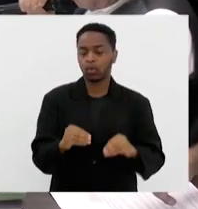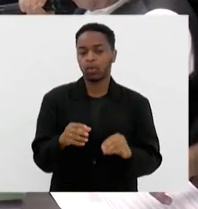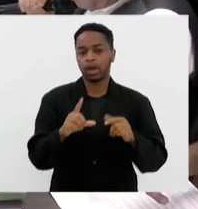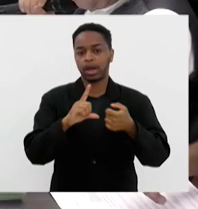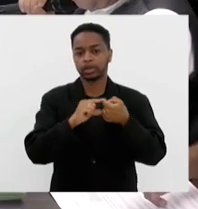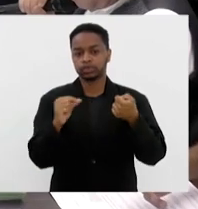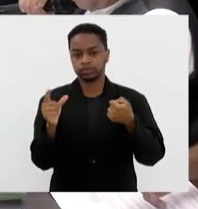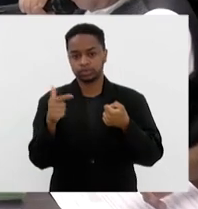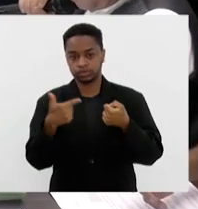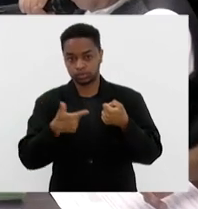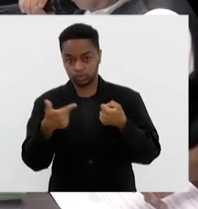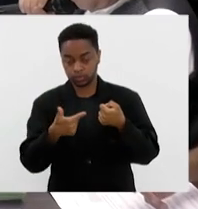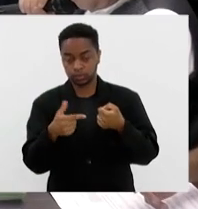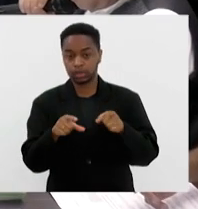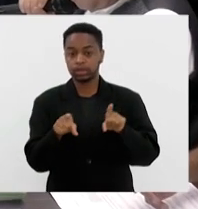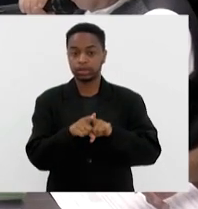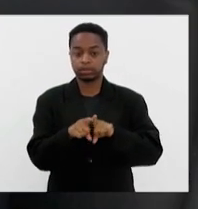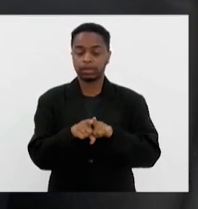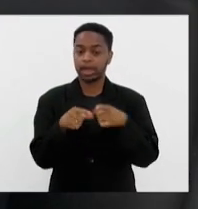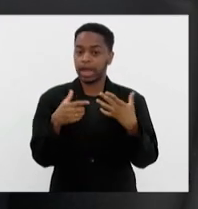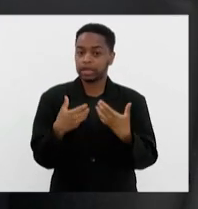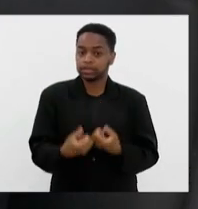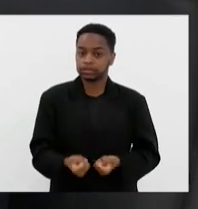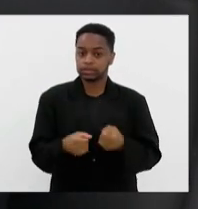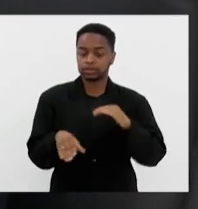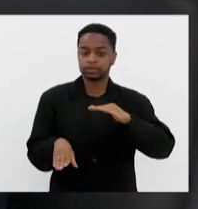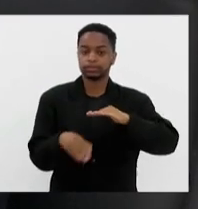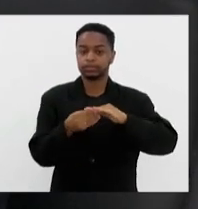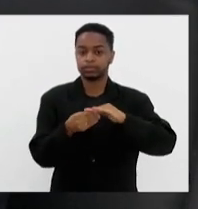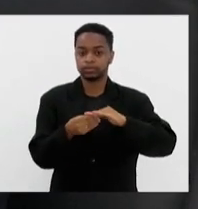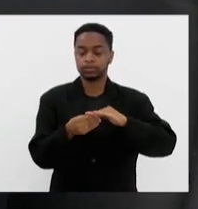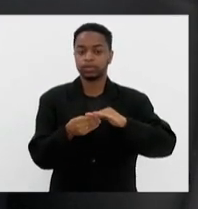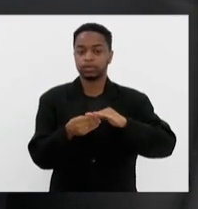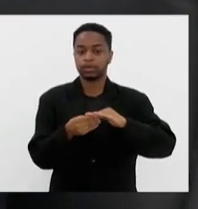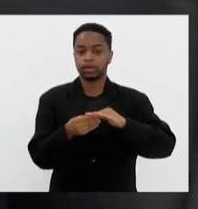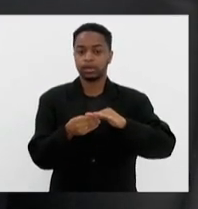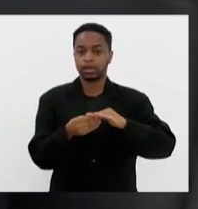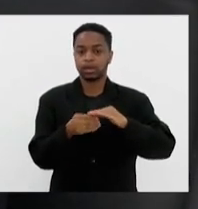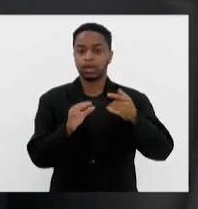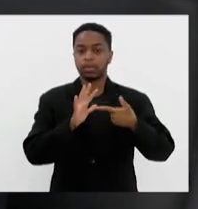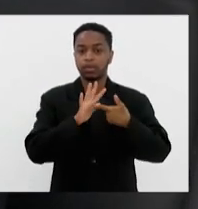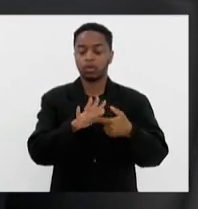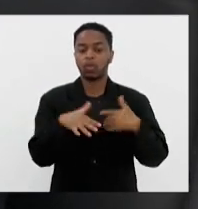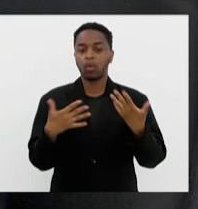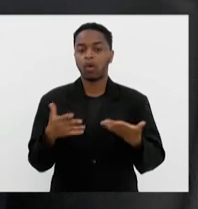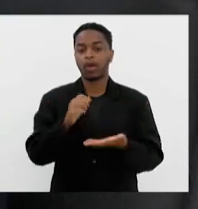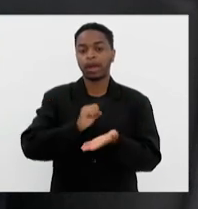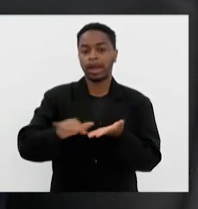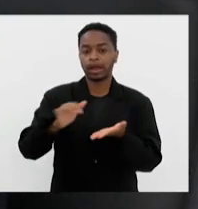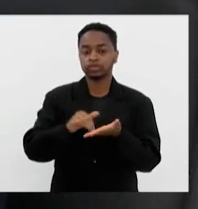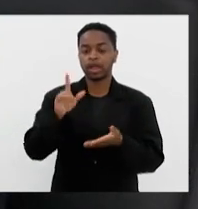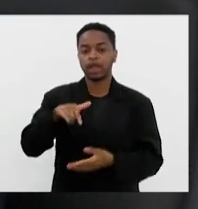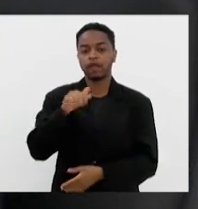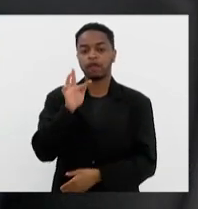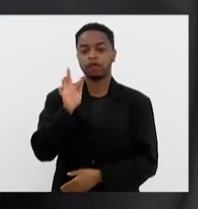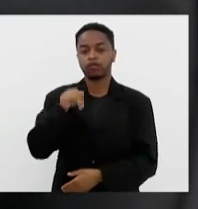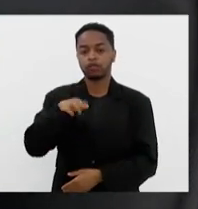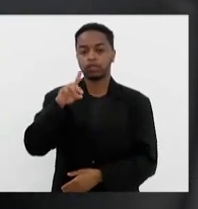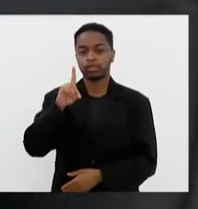2º, e adota a emenda que estabelece a fonte de custeio, que é o Fundeb e o FISED.